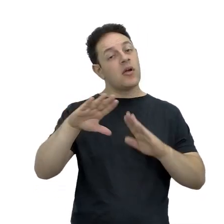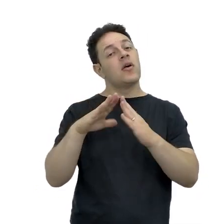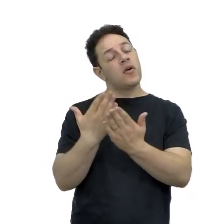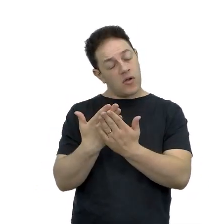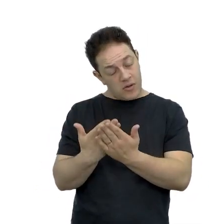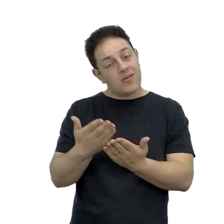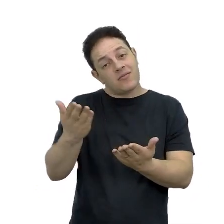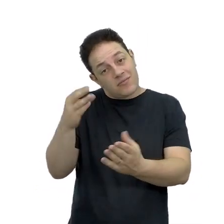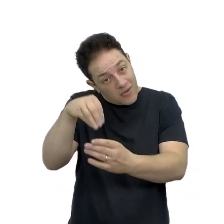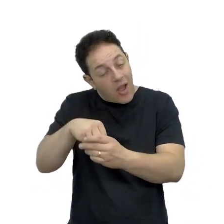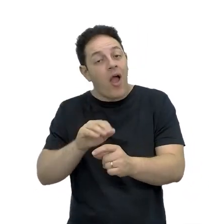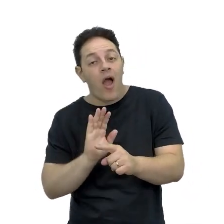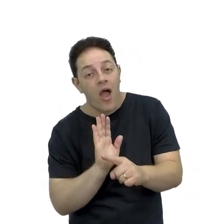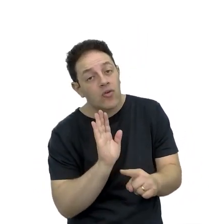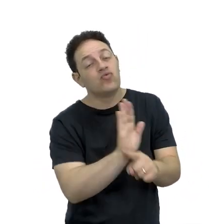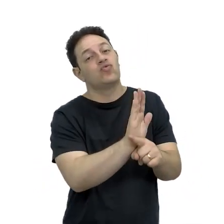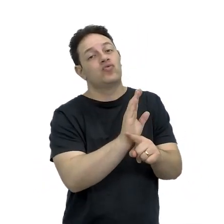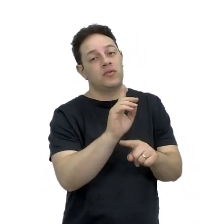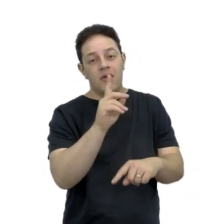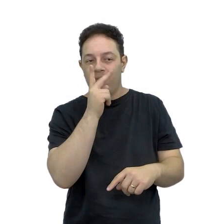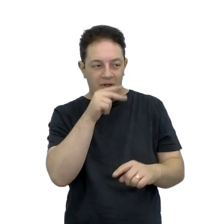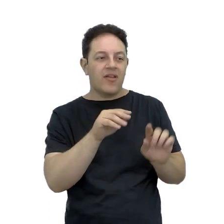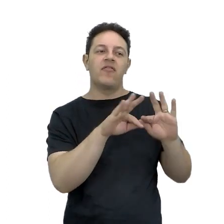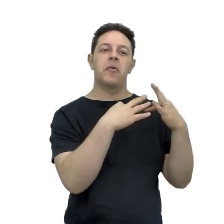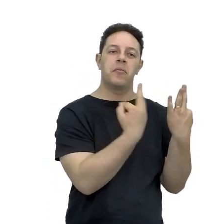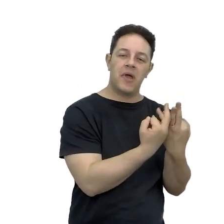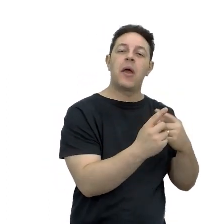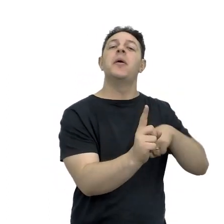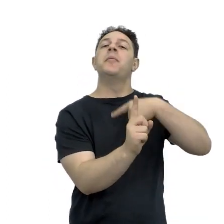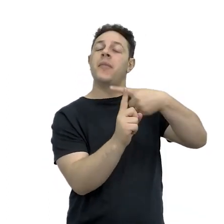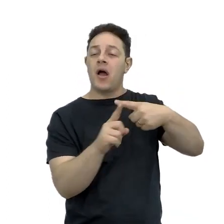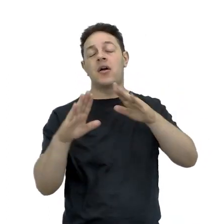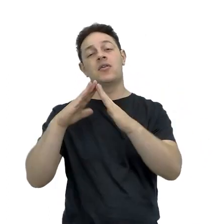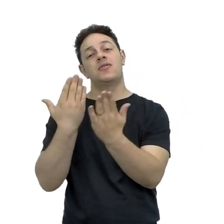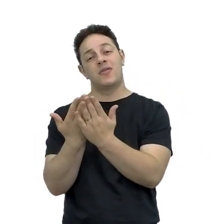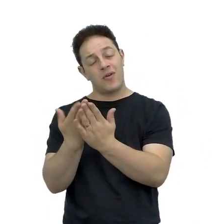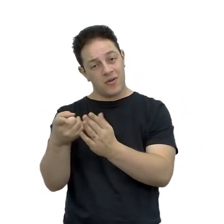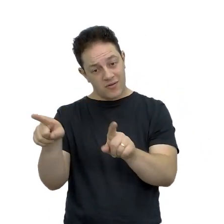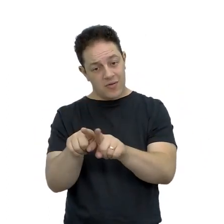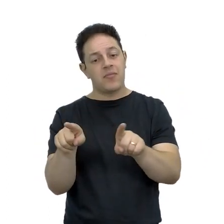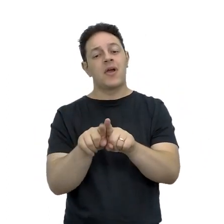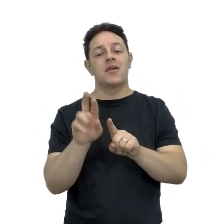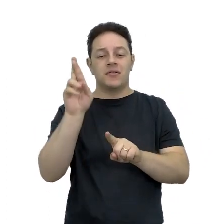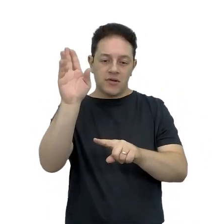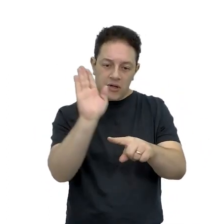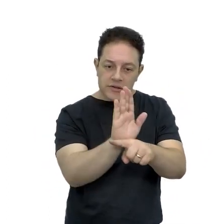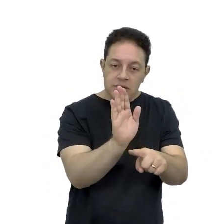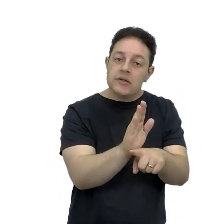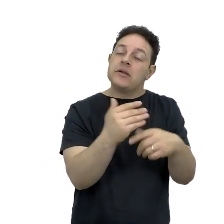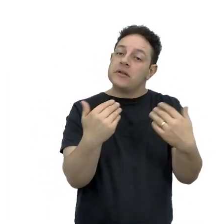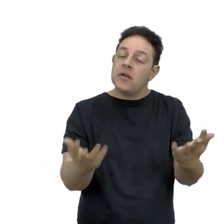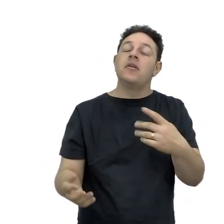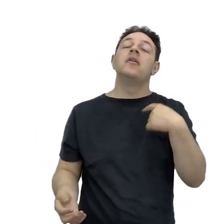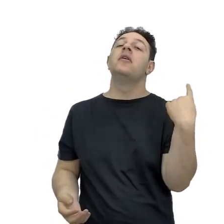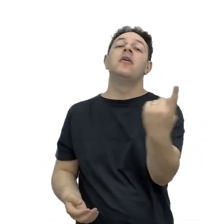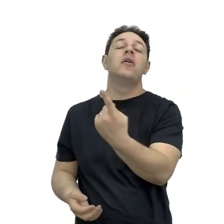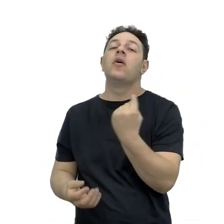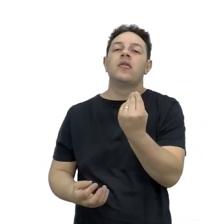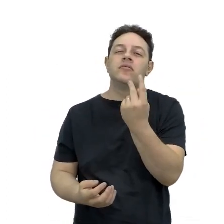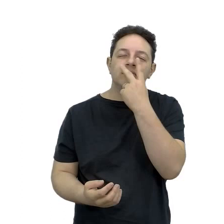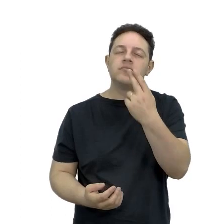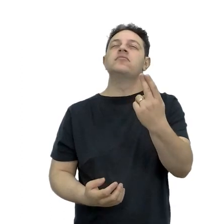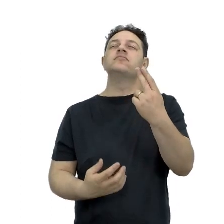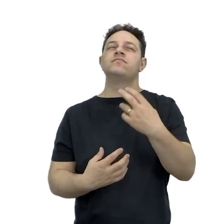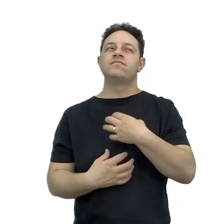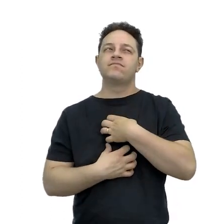processo. Então, nós estamos inseridos nesse meio. E por que não partimos daí